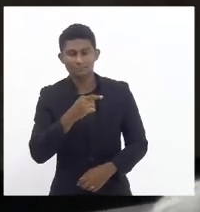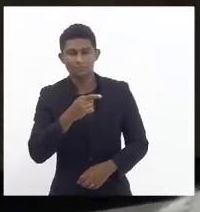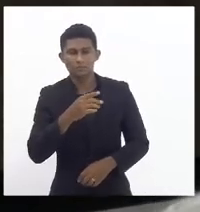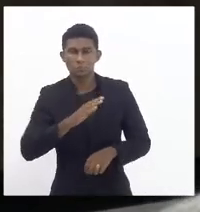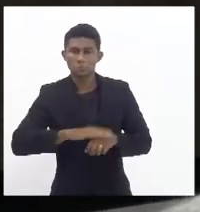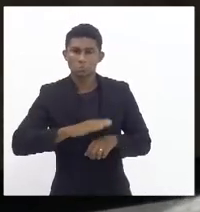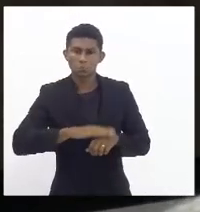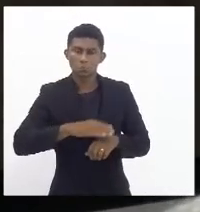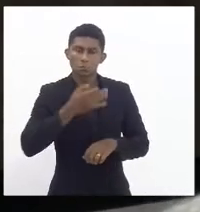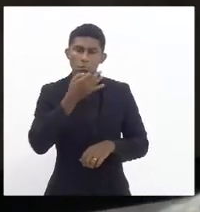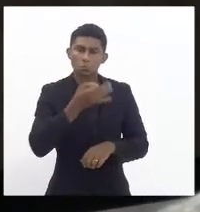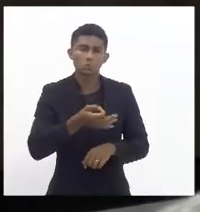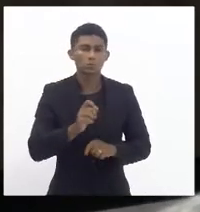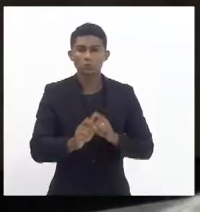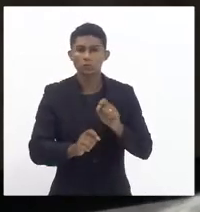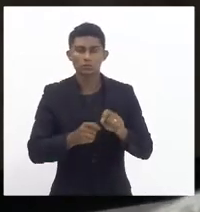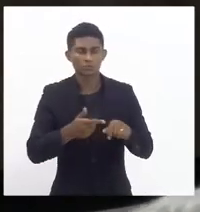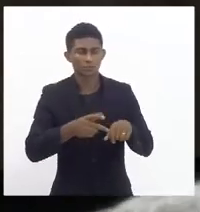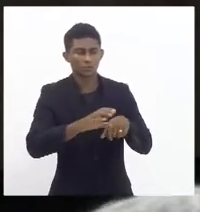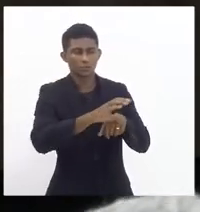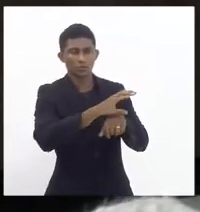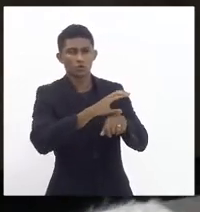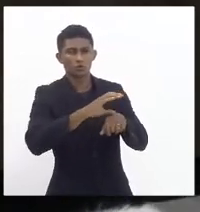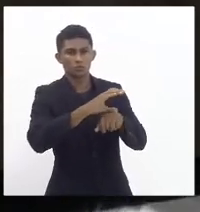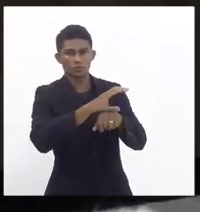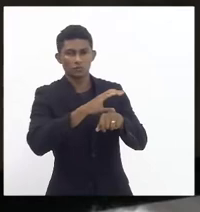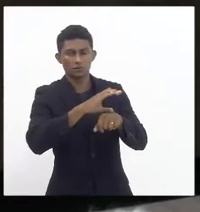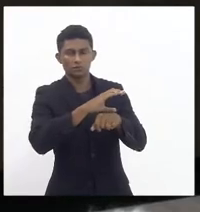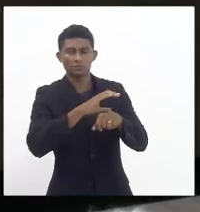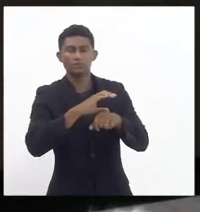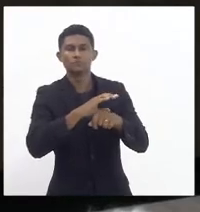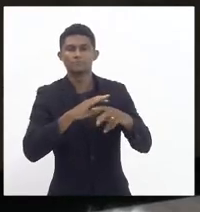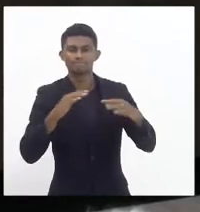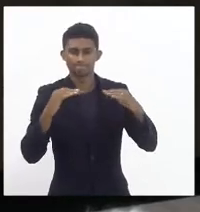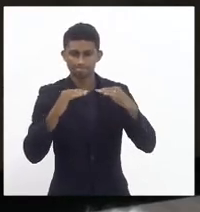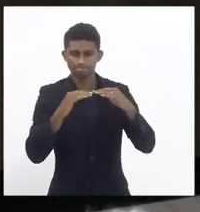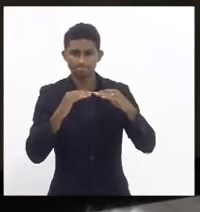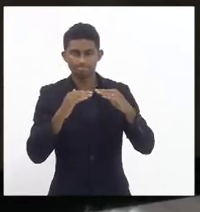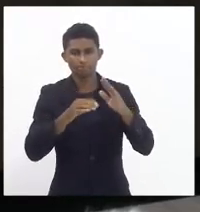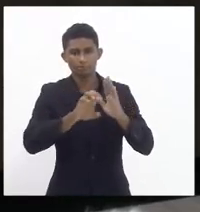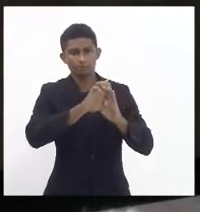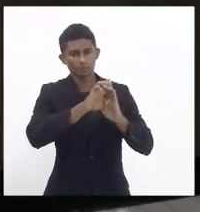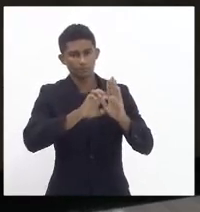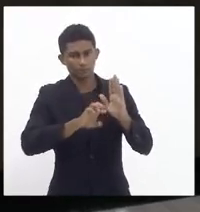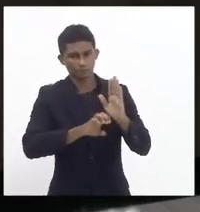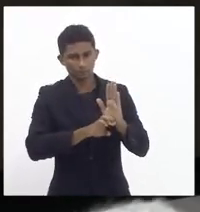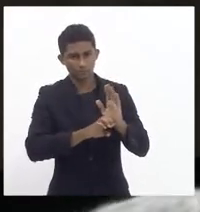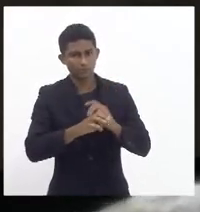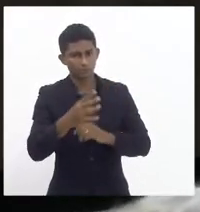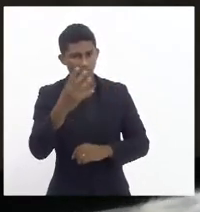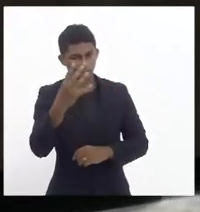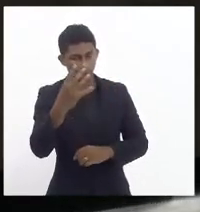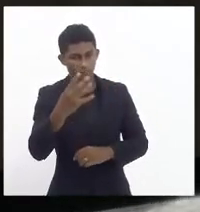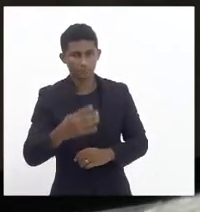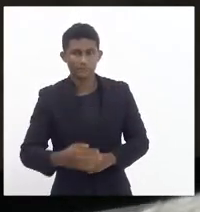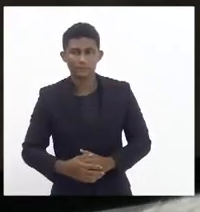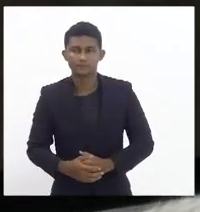e foi de constitucionalidade com quatro emendas